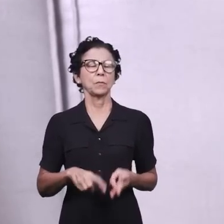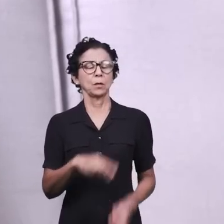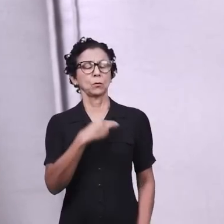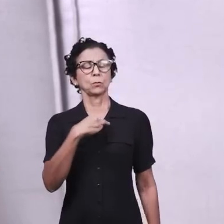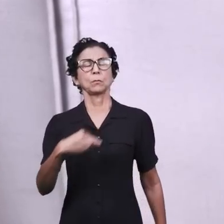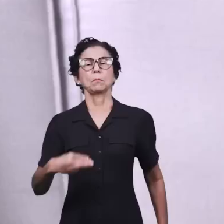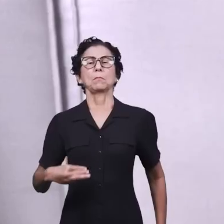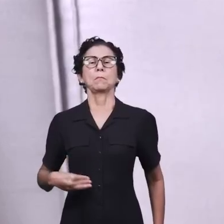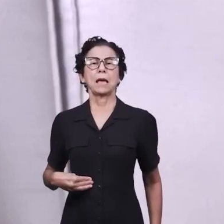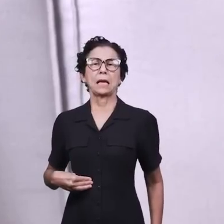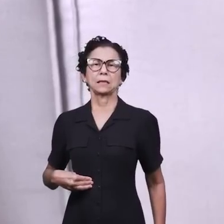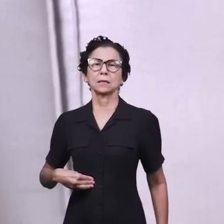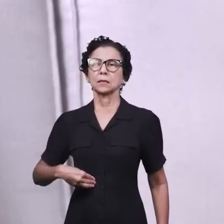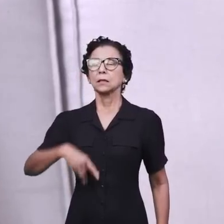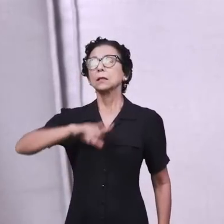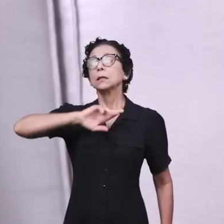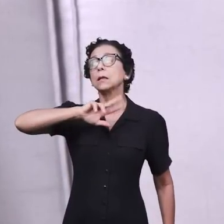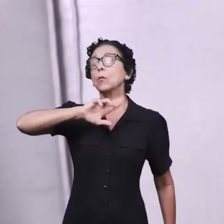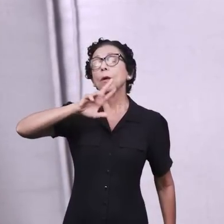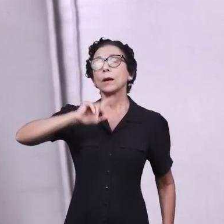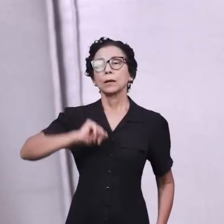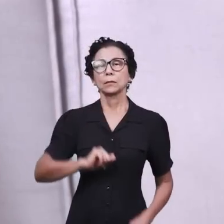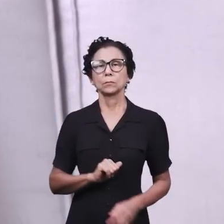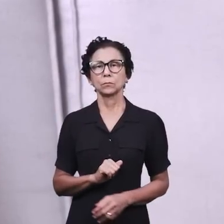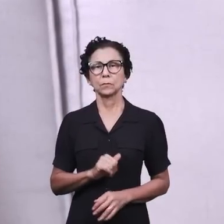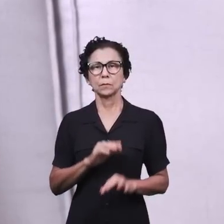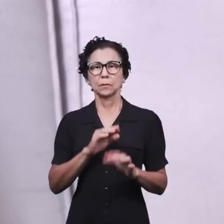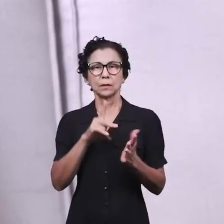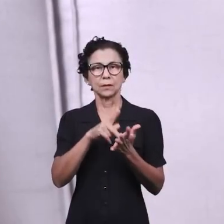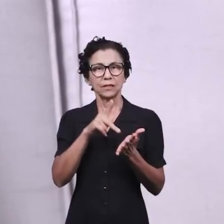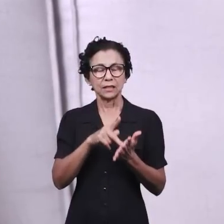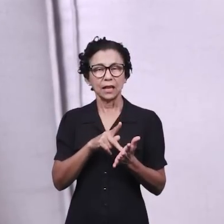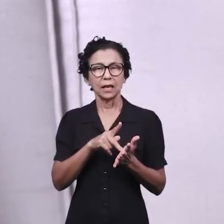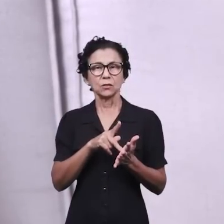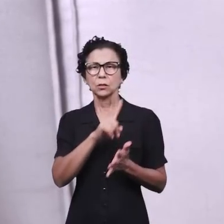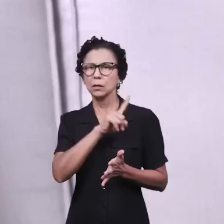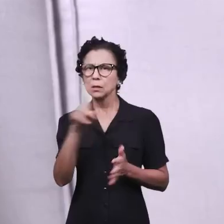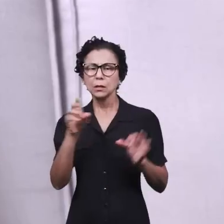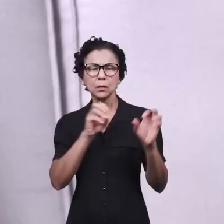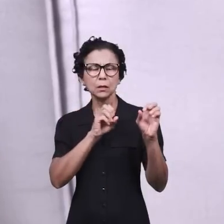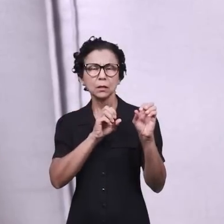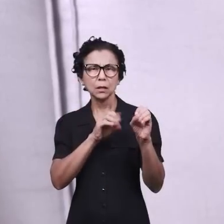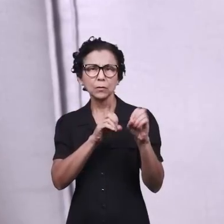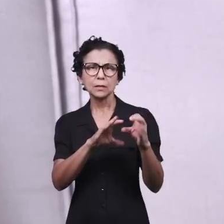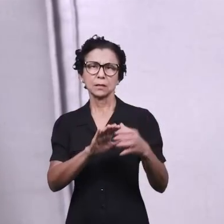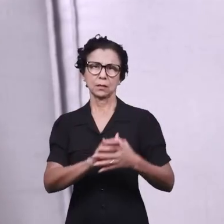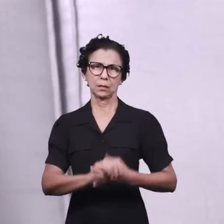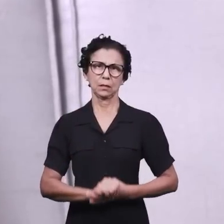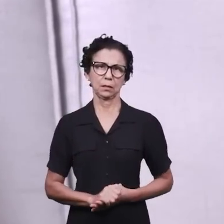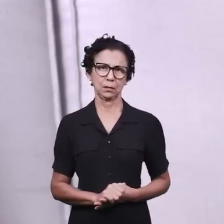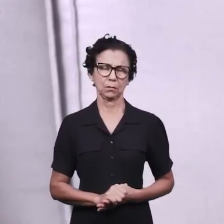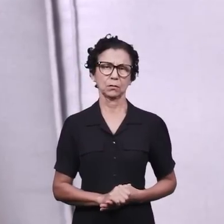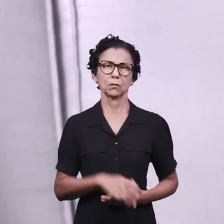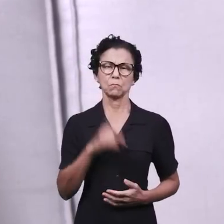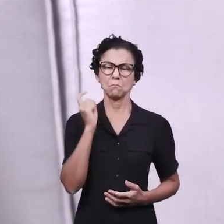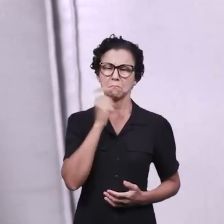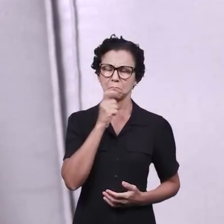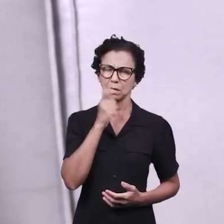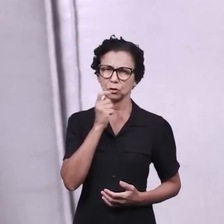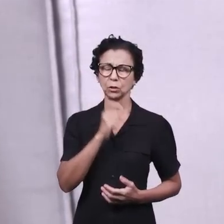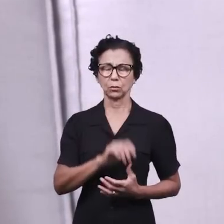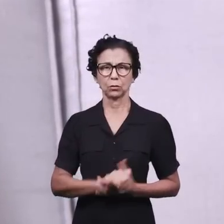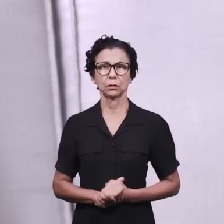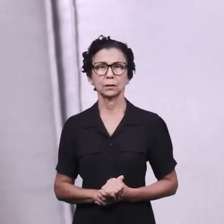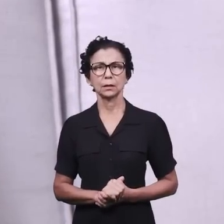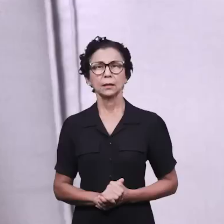mestres, mas não são mestres, porque eles não ensinam a verdade. Dizem ser professores, instrutores, mas são instrutores de